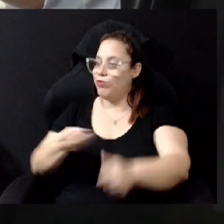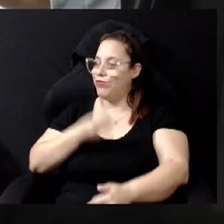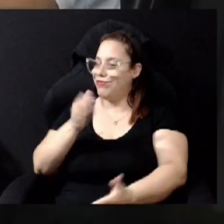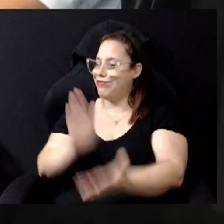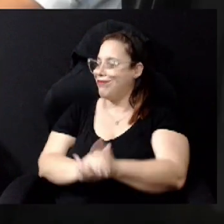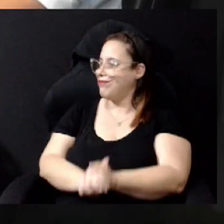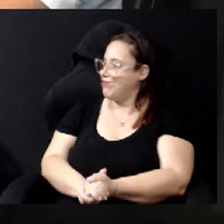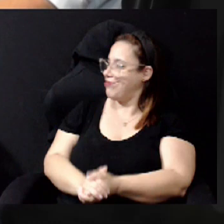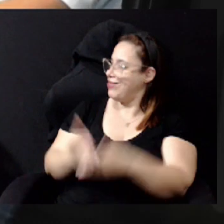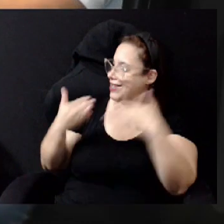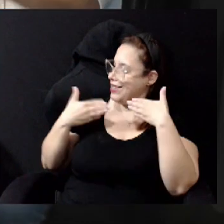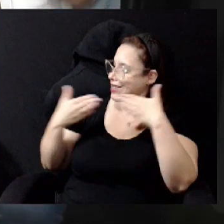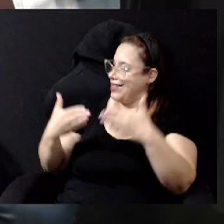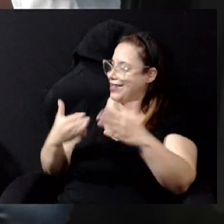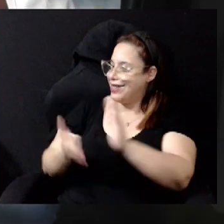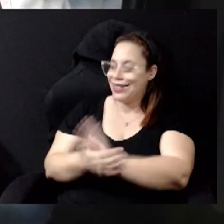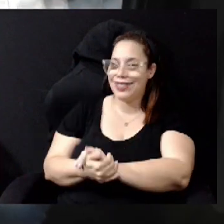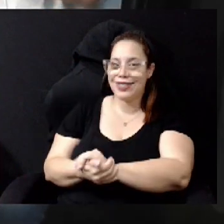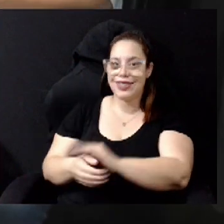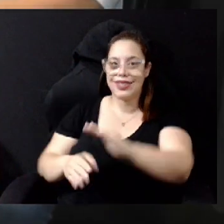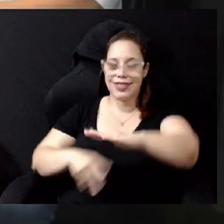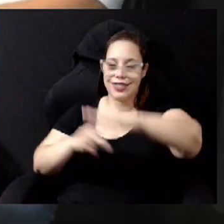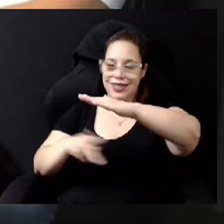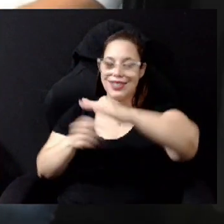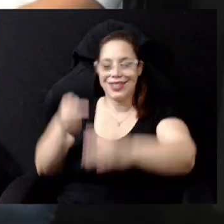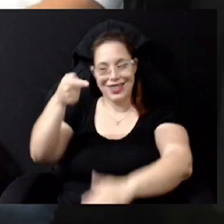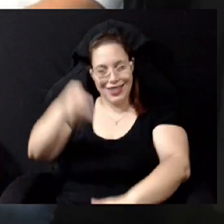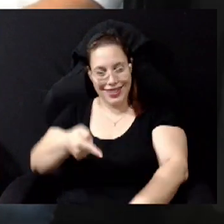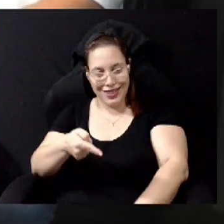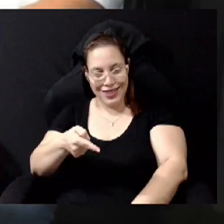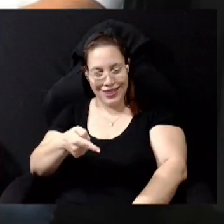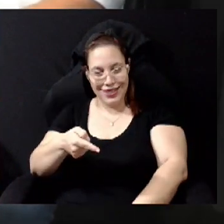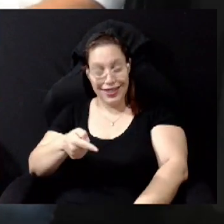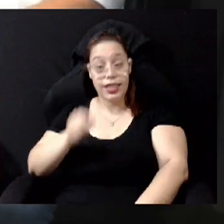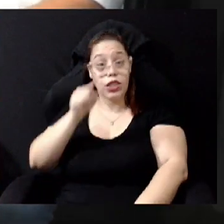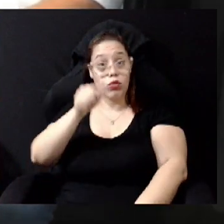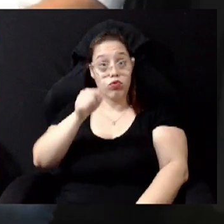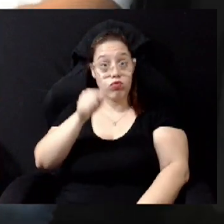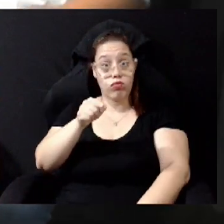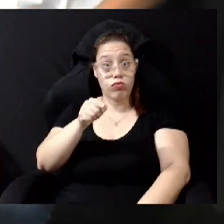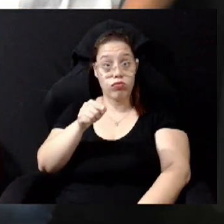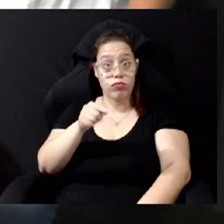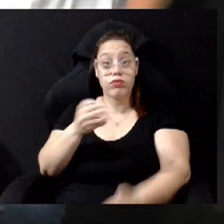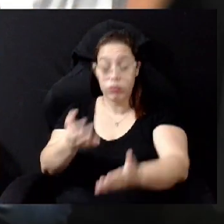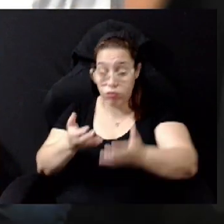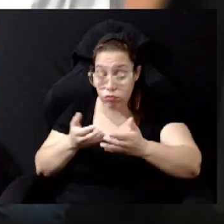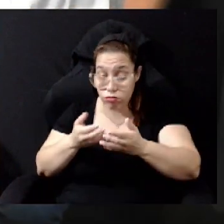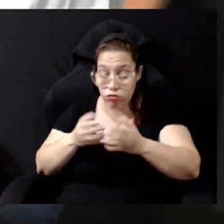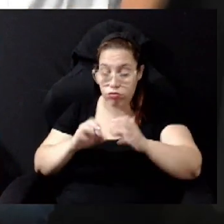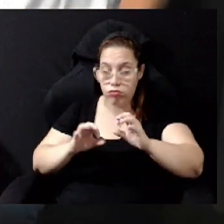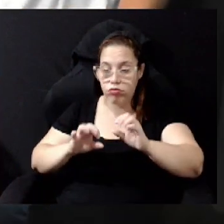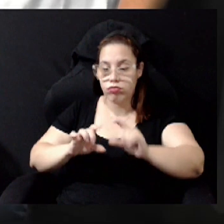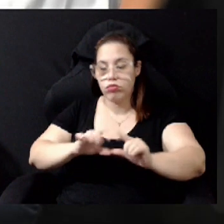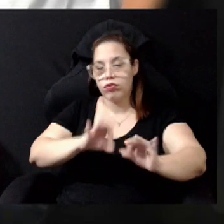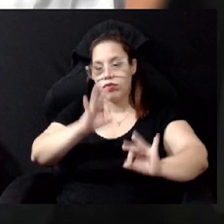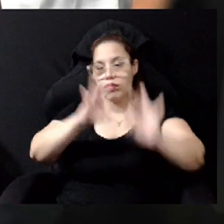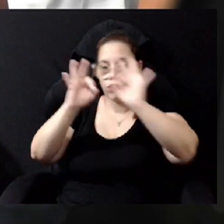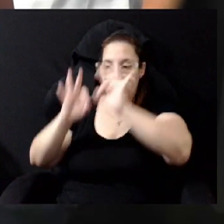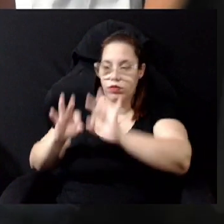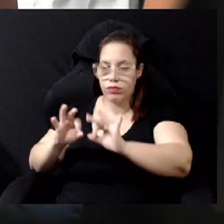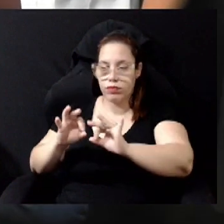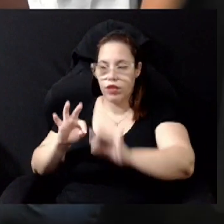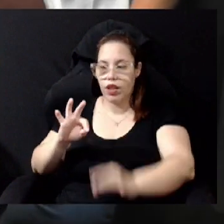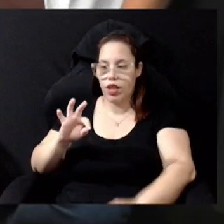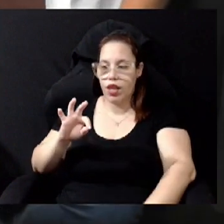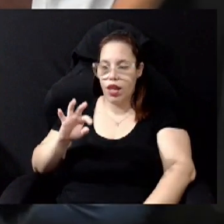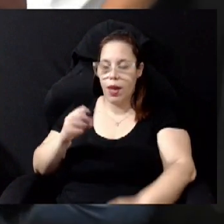nisso. O Na Casa do Povo fica por aqui, gente. Se você quer assistir a primeira temporada, que tem a entrevista do